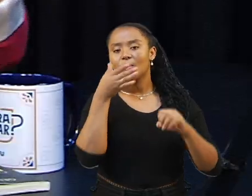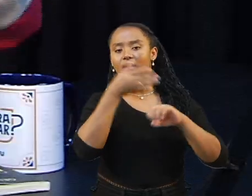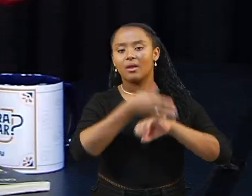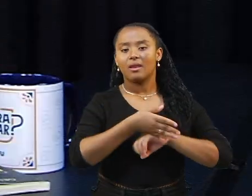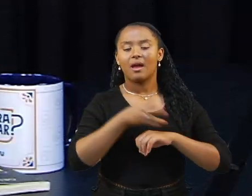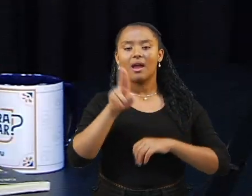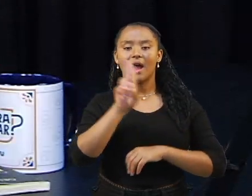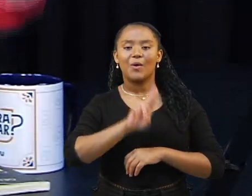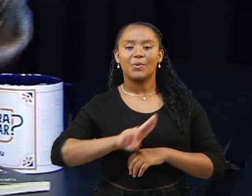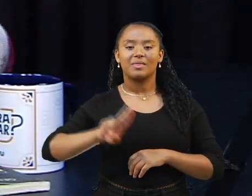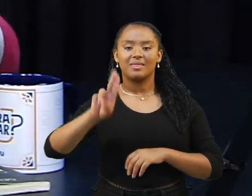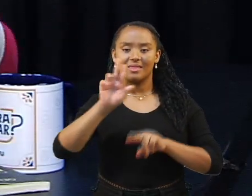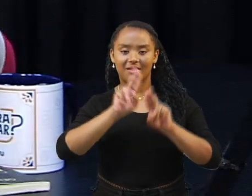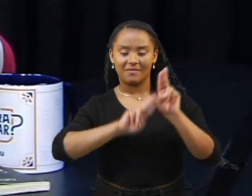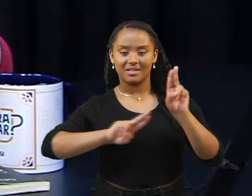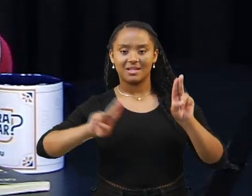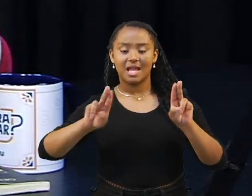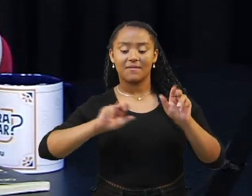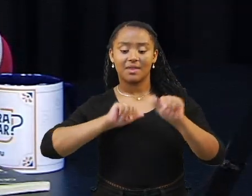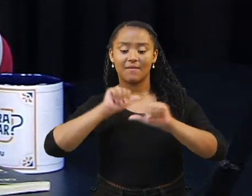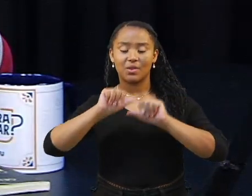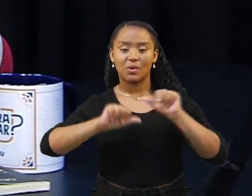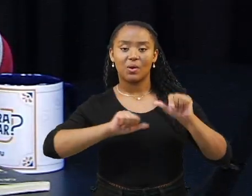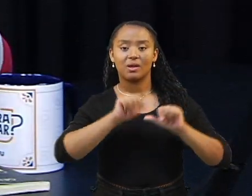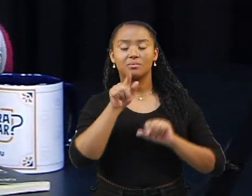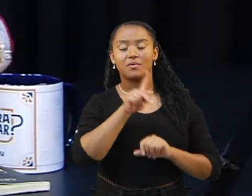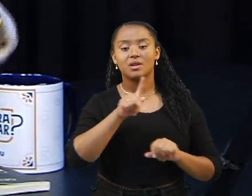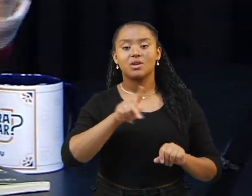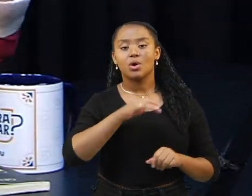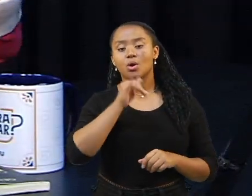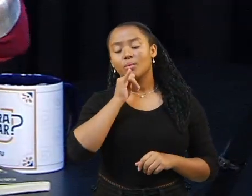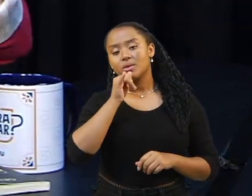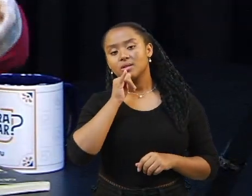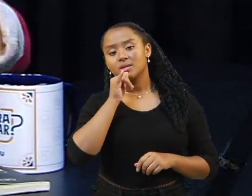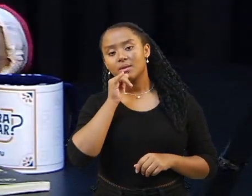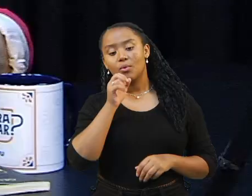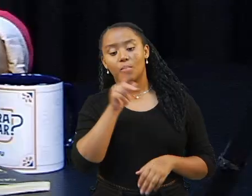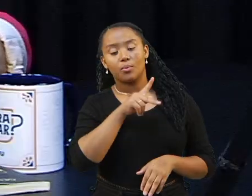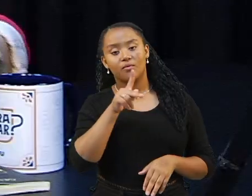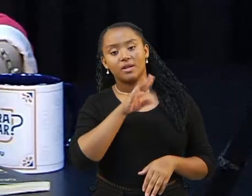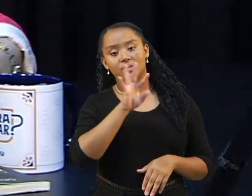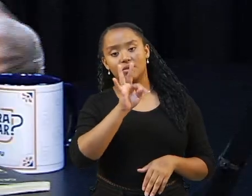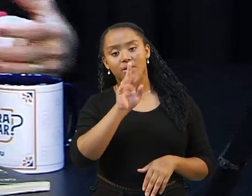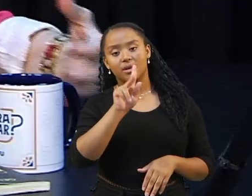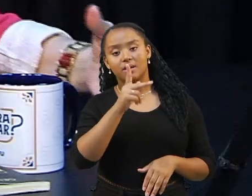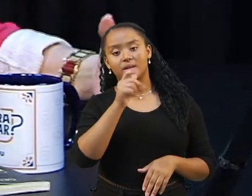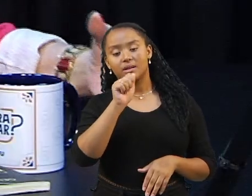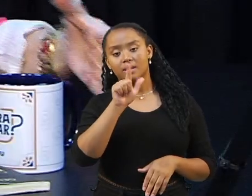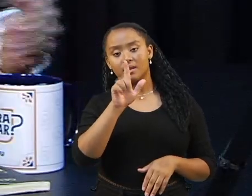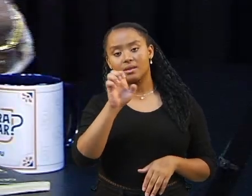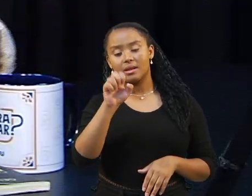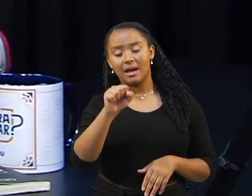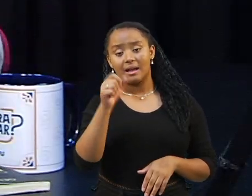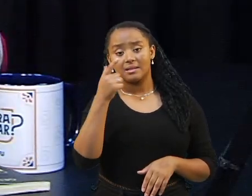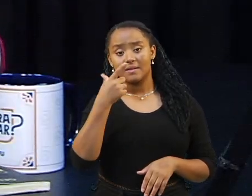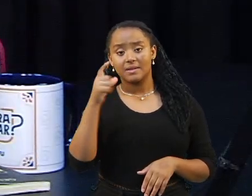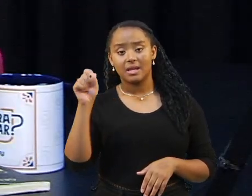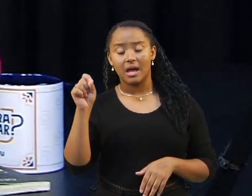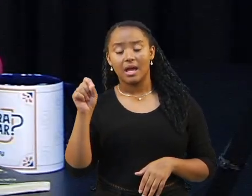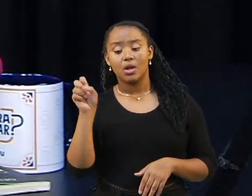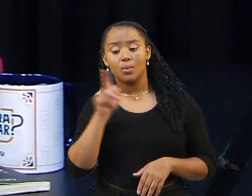a universidade estava trocando os professores. Então, o professor Thales estava saindo,